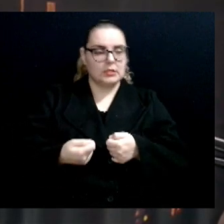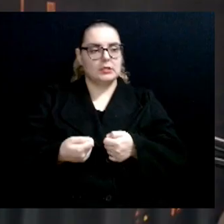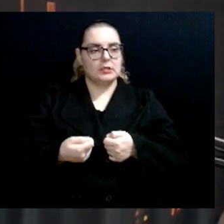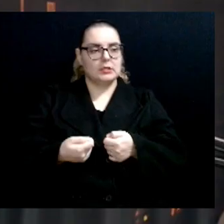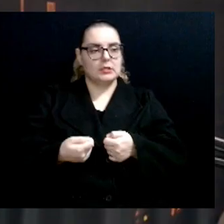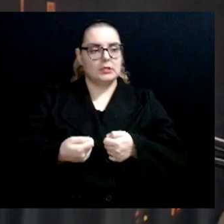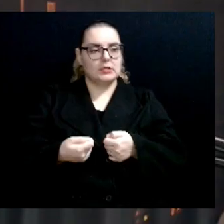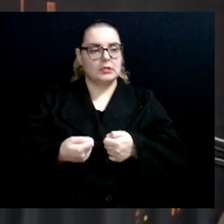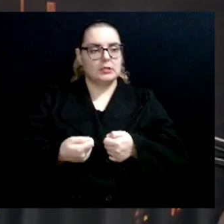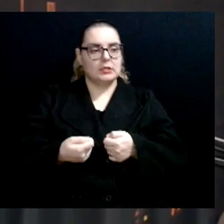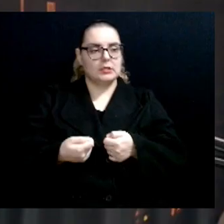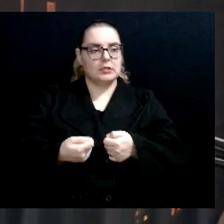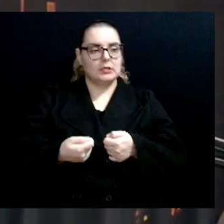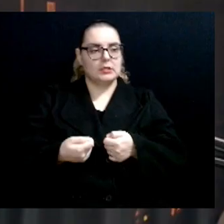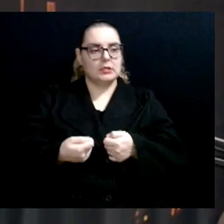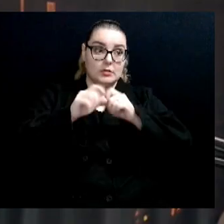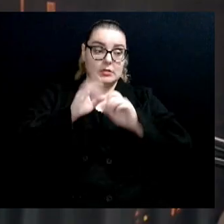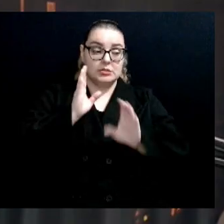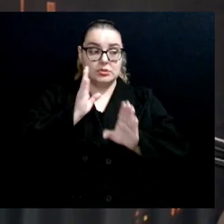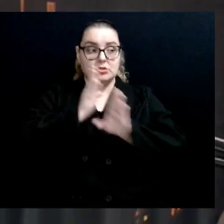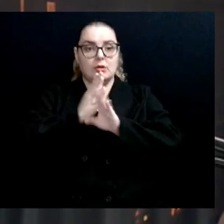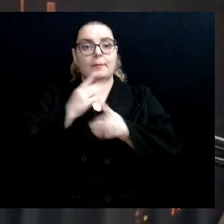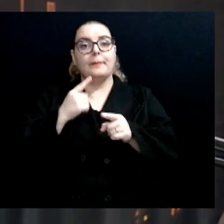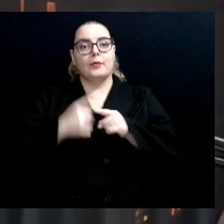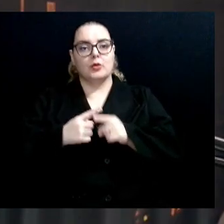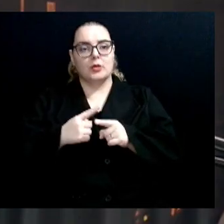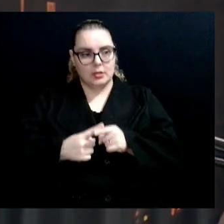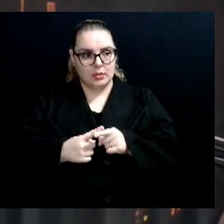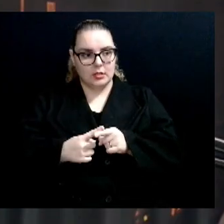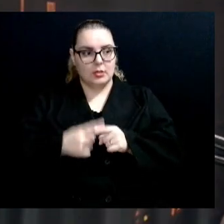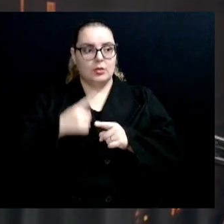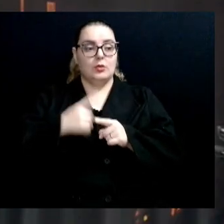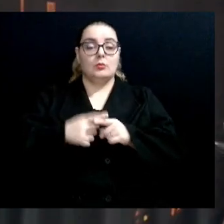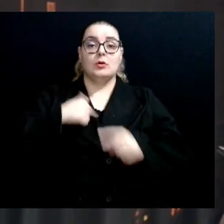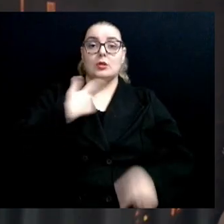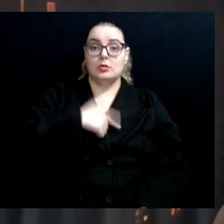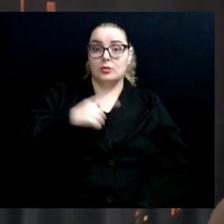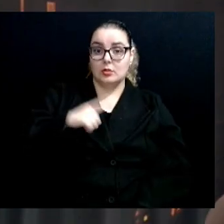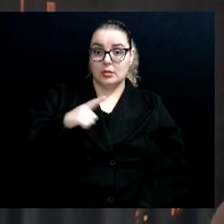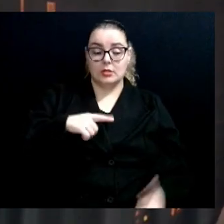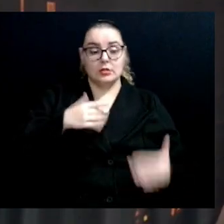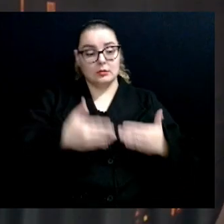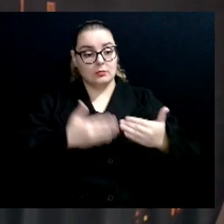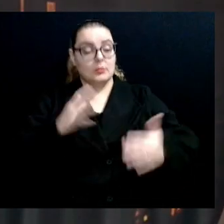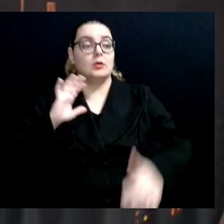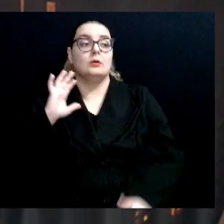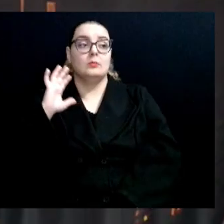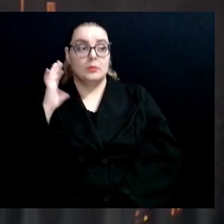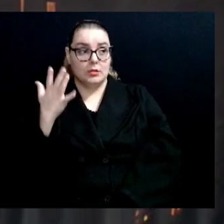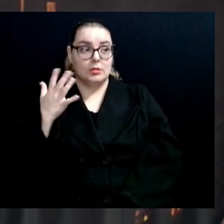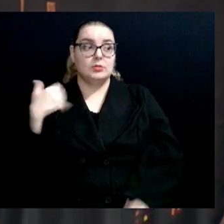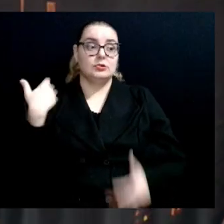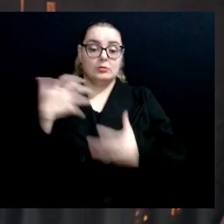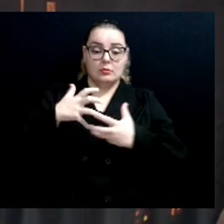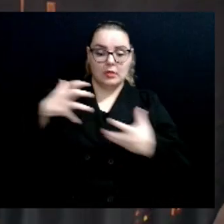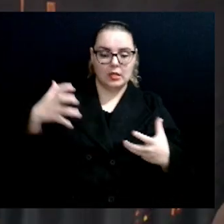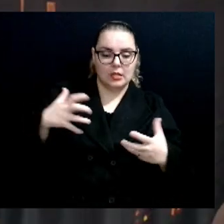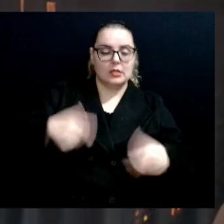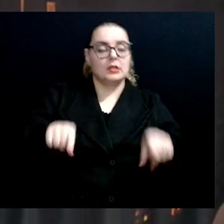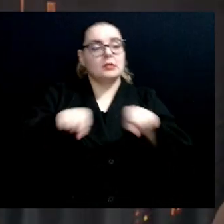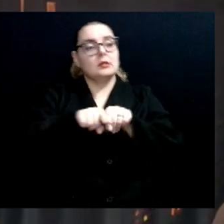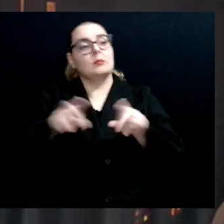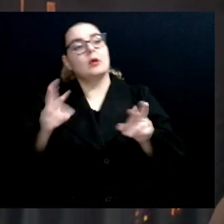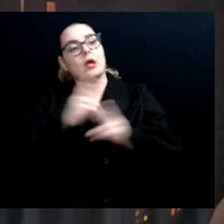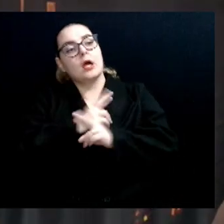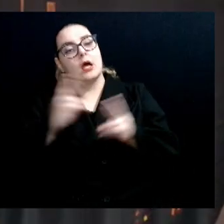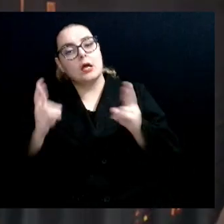de identificar por quê? Porque nós temos esse processo acontecendo, e nós temos também a relação interpessoal ali